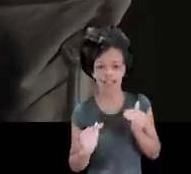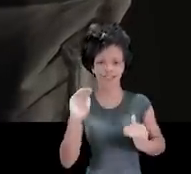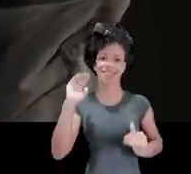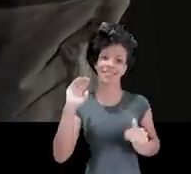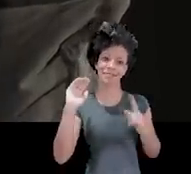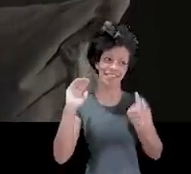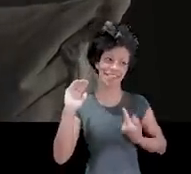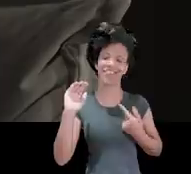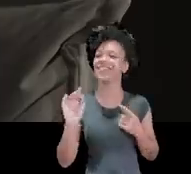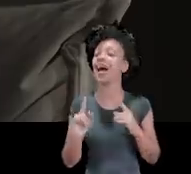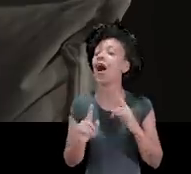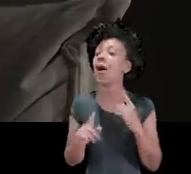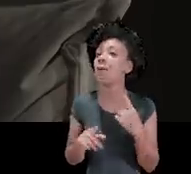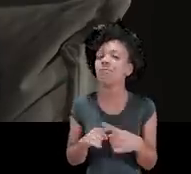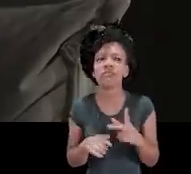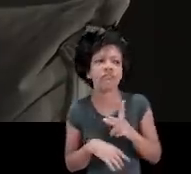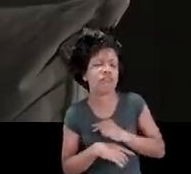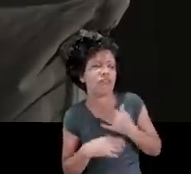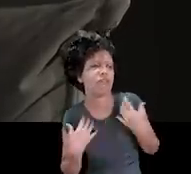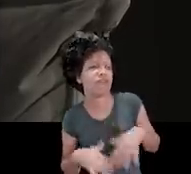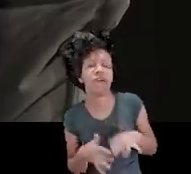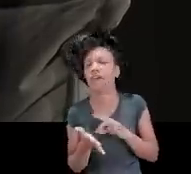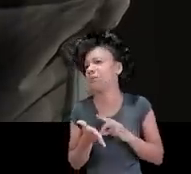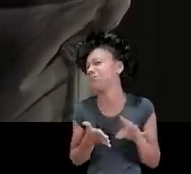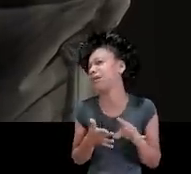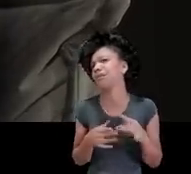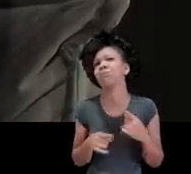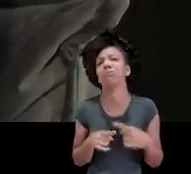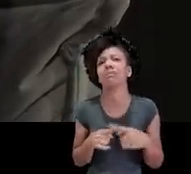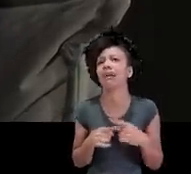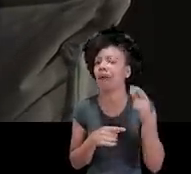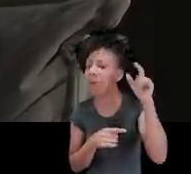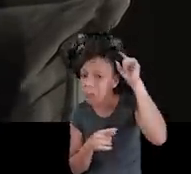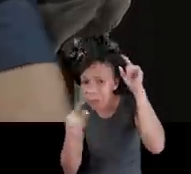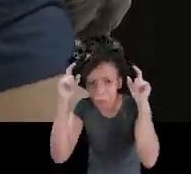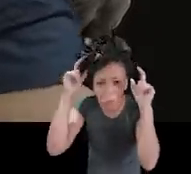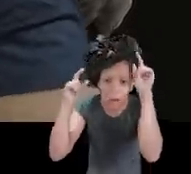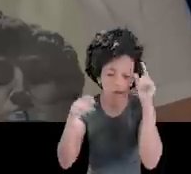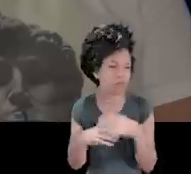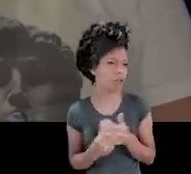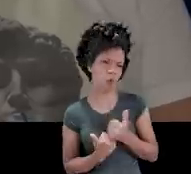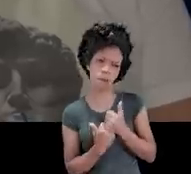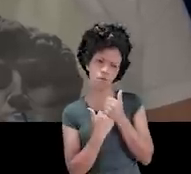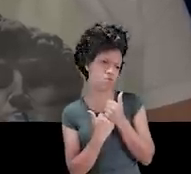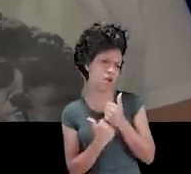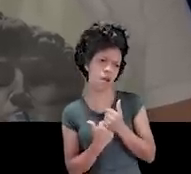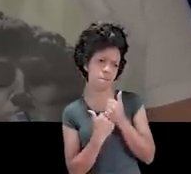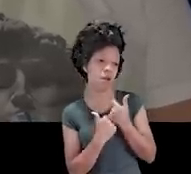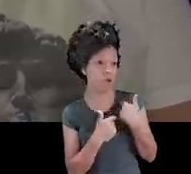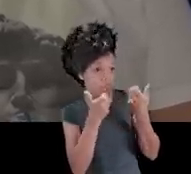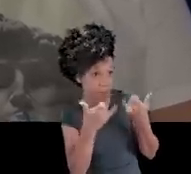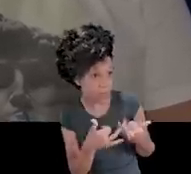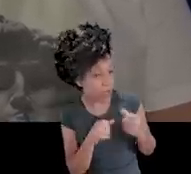civilização, que tanto se... Ai, meu Deus, eu odeio o fato de estar vindo um buraco sim. aqui. Eu dou super apoio. Super apoio. Eu explico